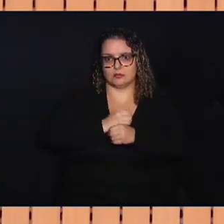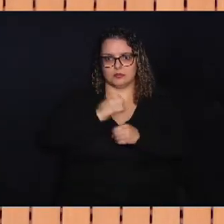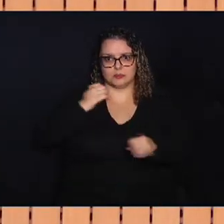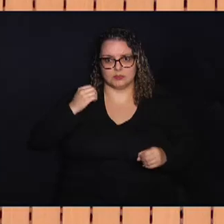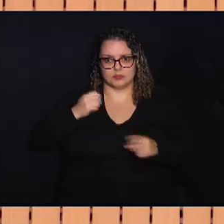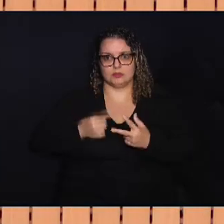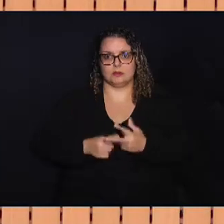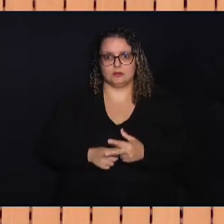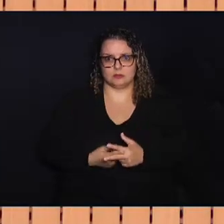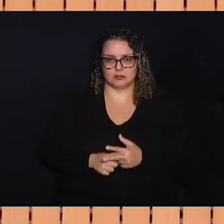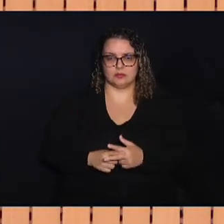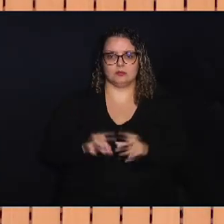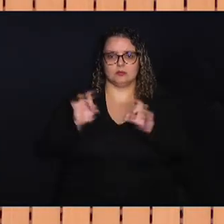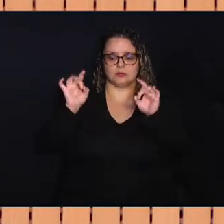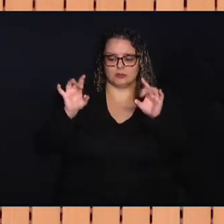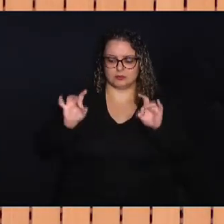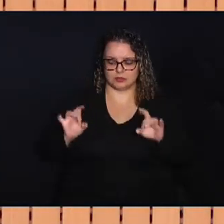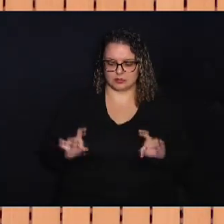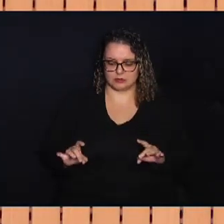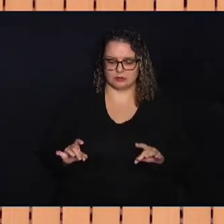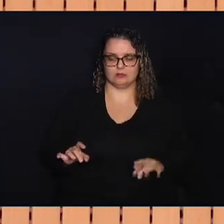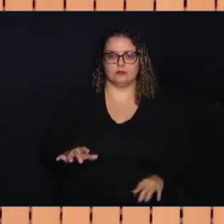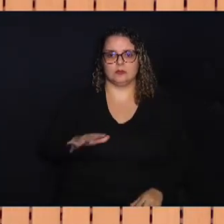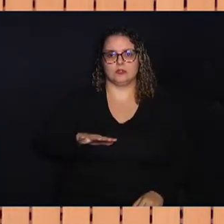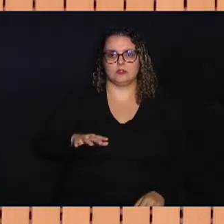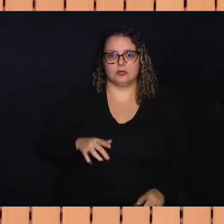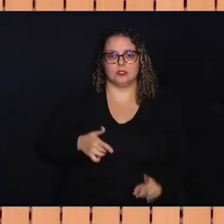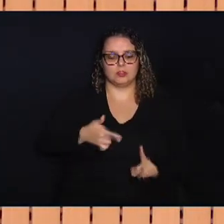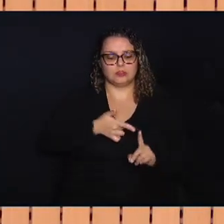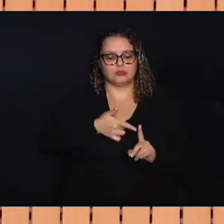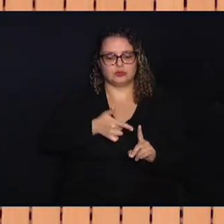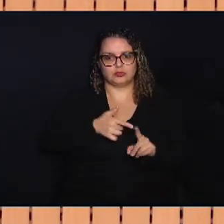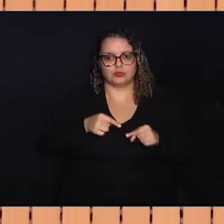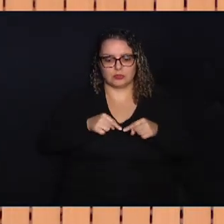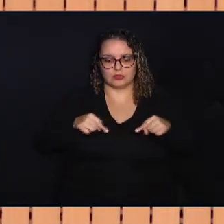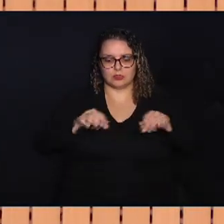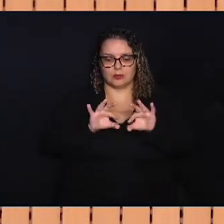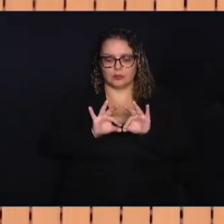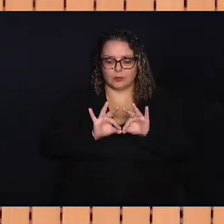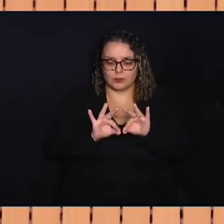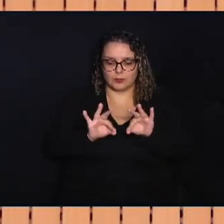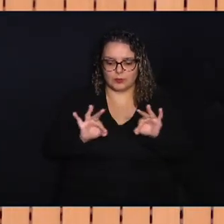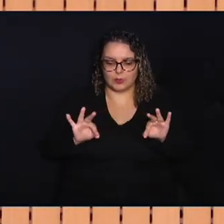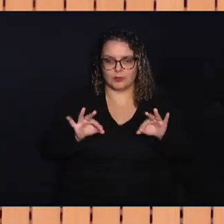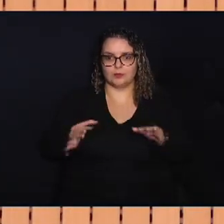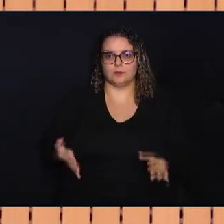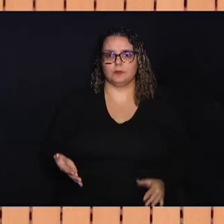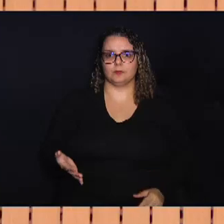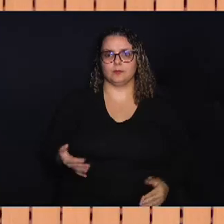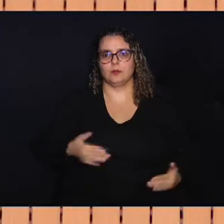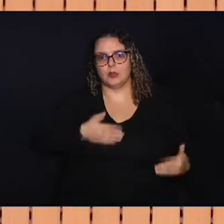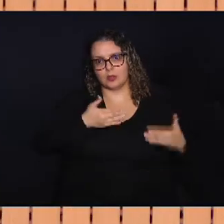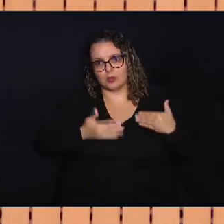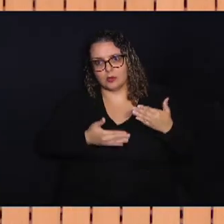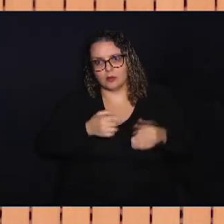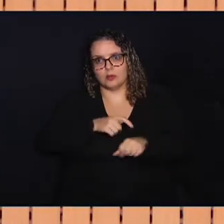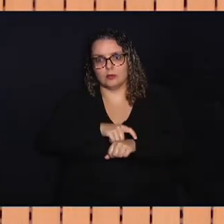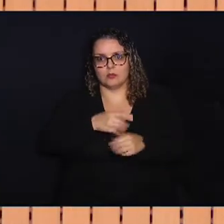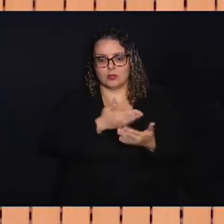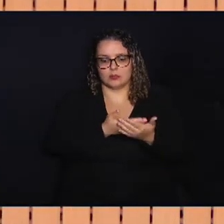mecânico com especialidade ali na soldagem de chapas finas, né? E ao longo do meu período de